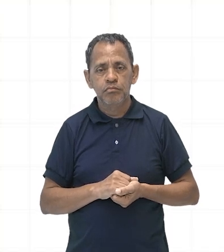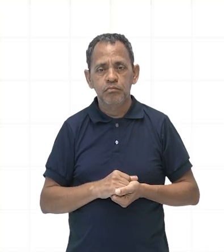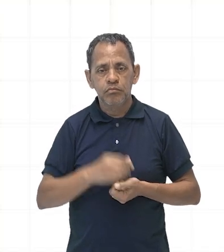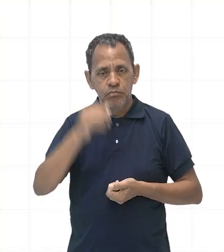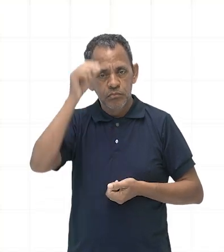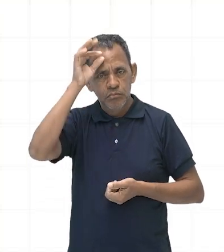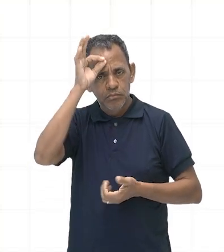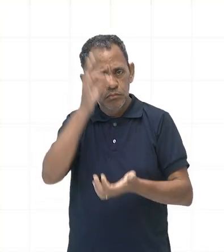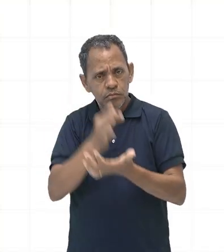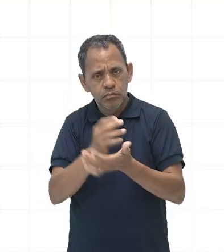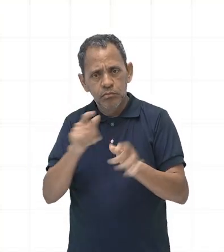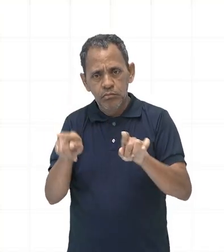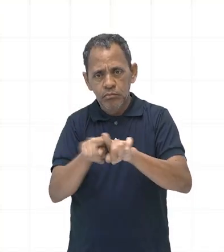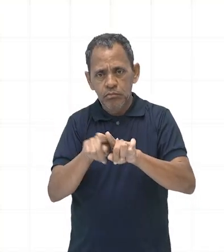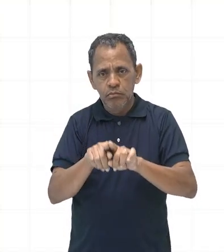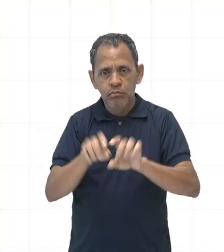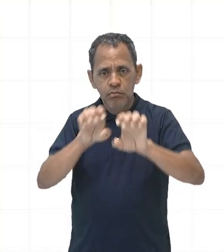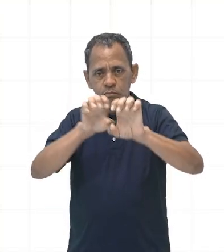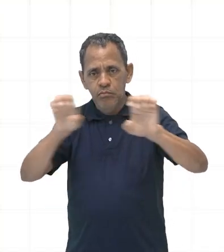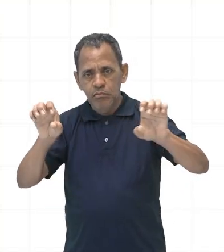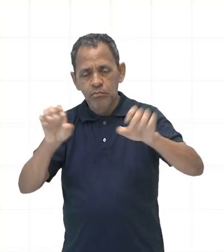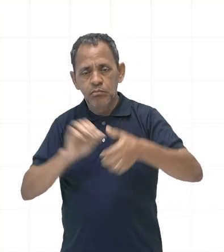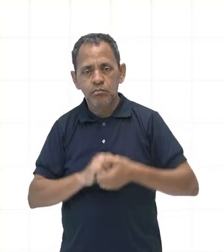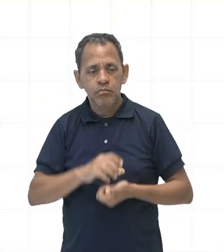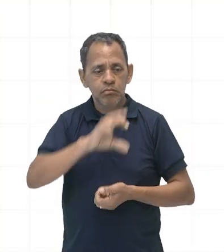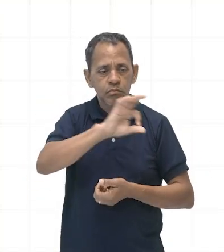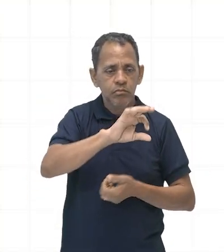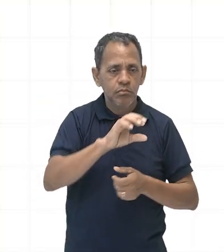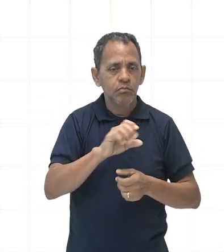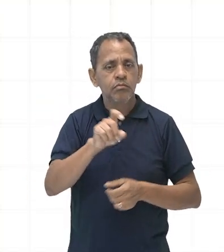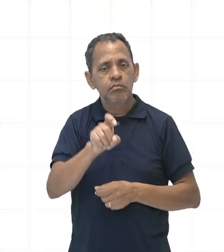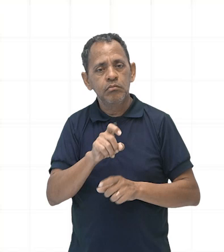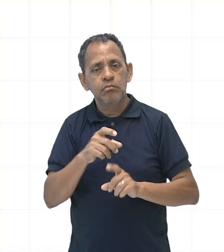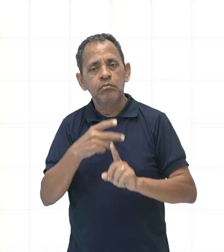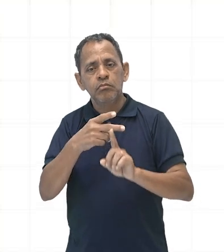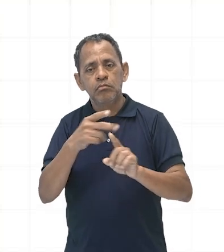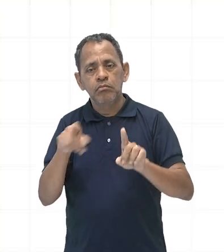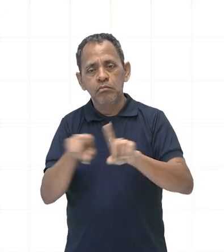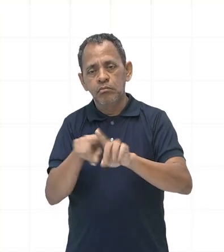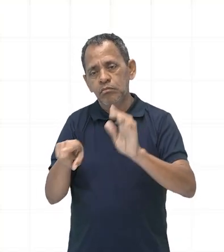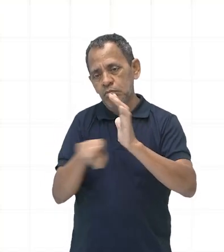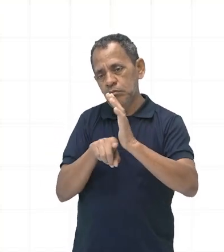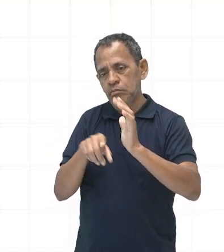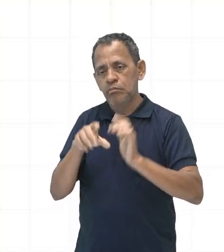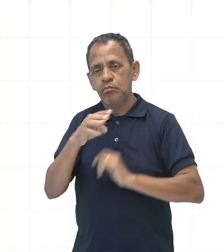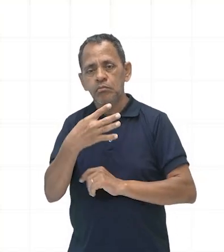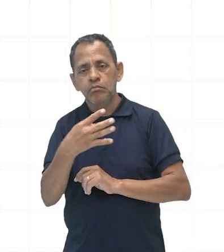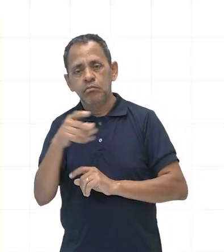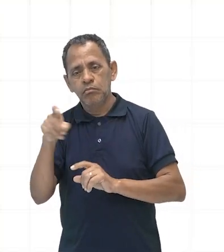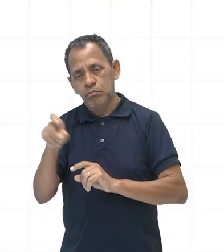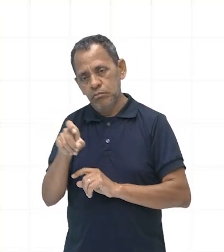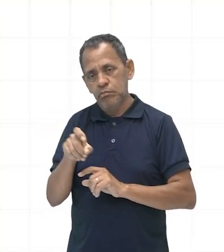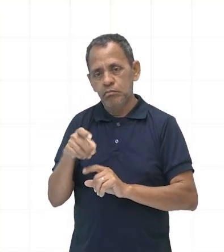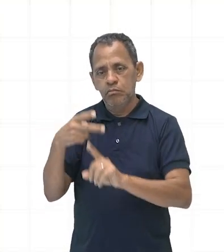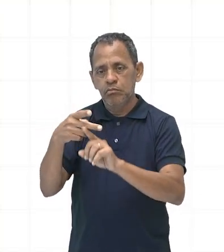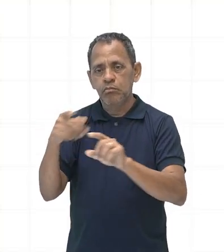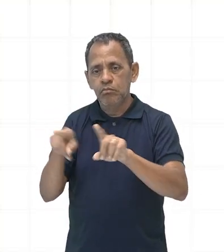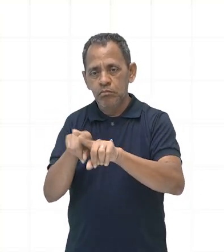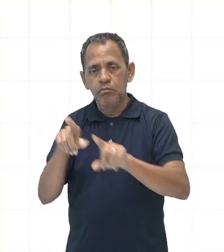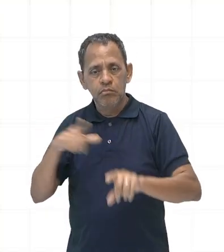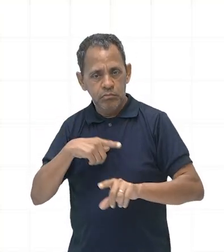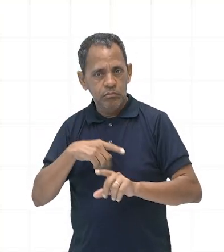compreender a expressão 9x ao quadrado menos 4x ao quadrado, podemos identificar que é uma